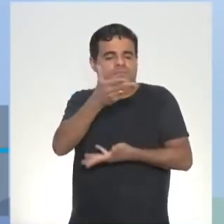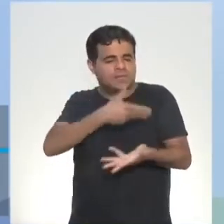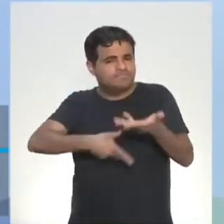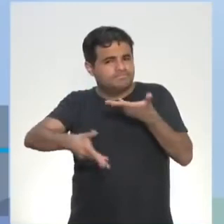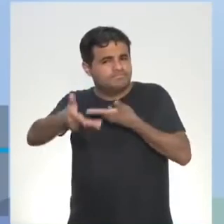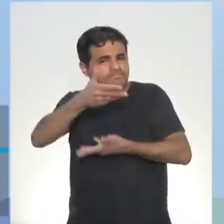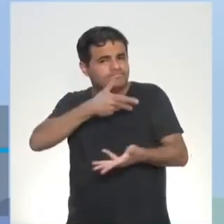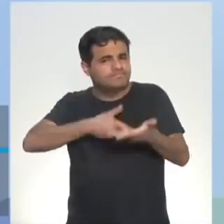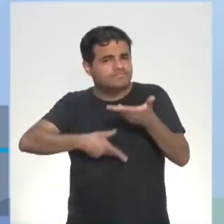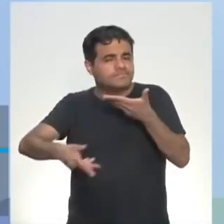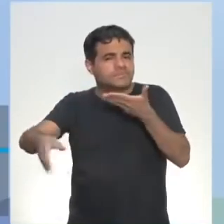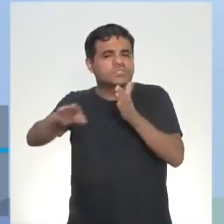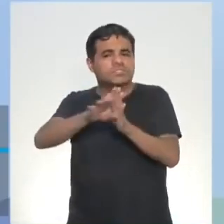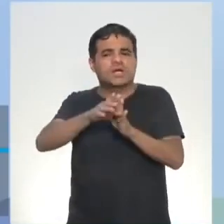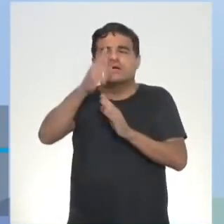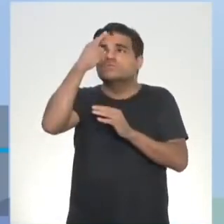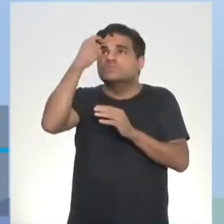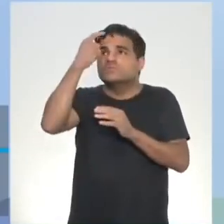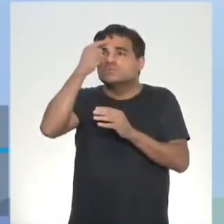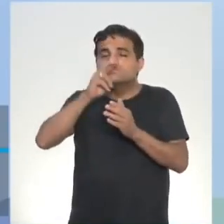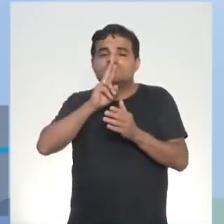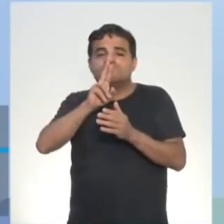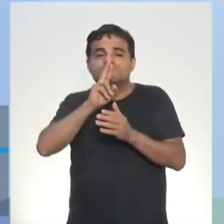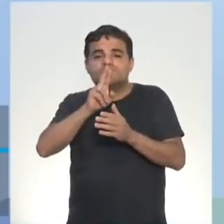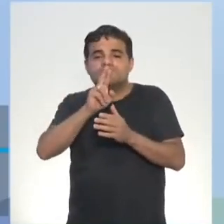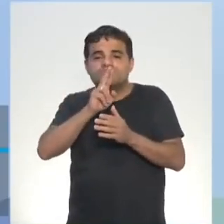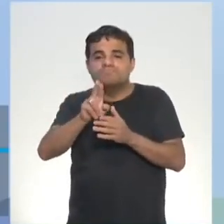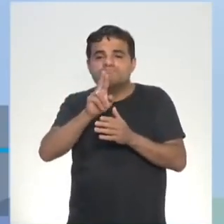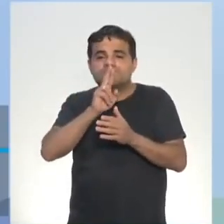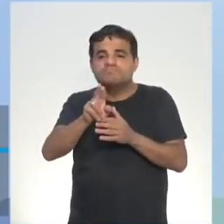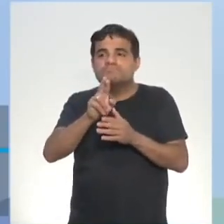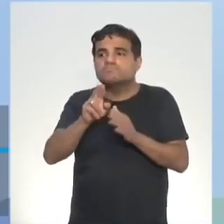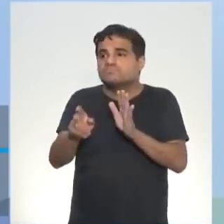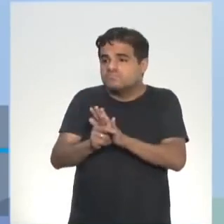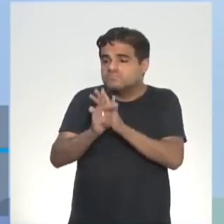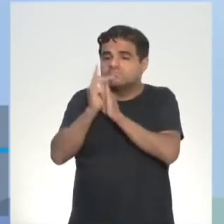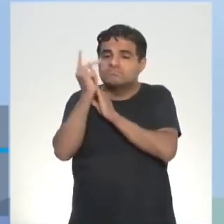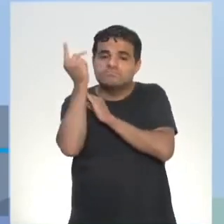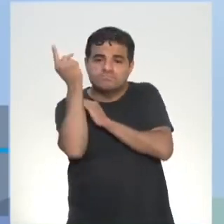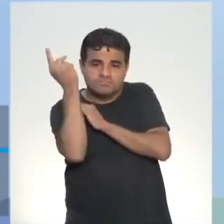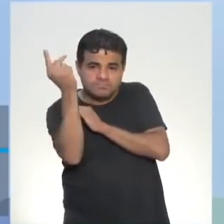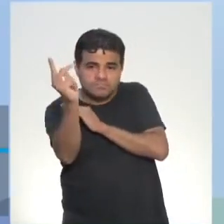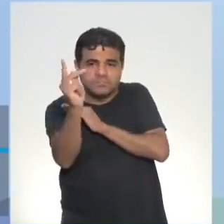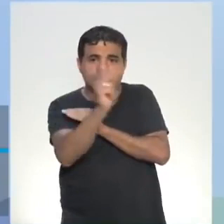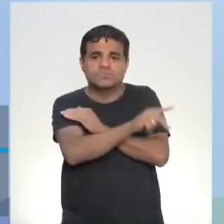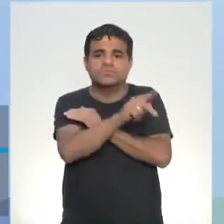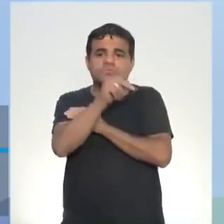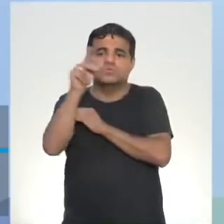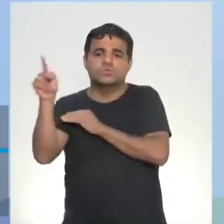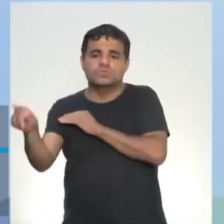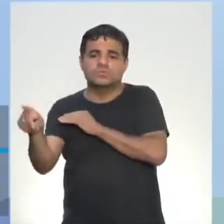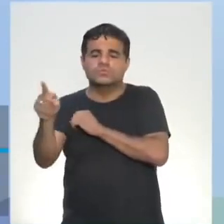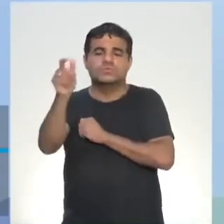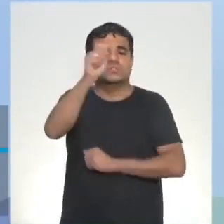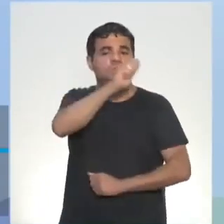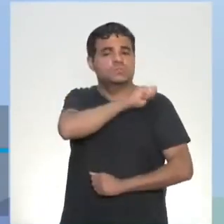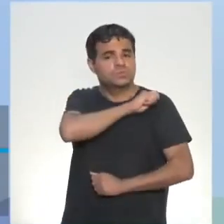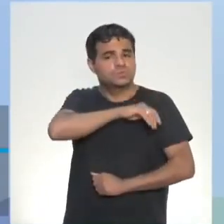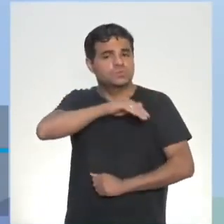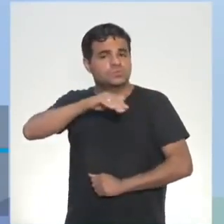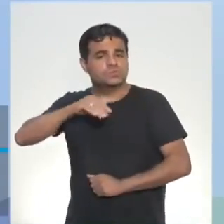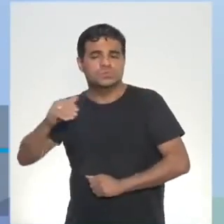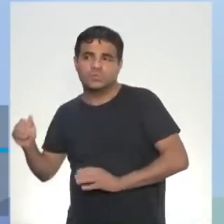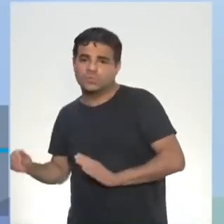essas ideias e chegar nos mesmos resultados, né? E como mesmo os próprios, né, os professores e os alunos também colocaram